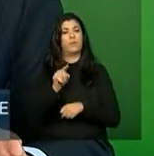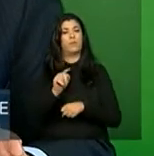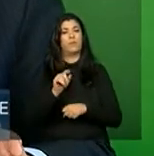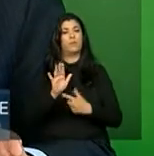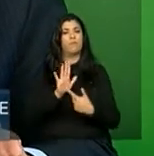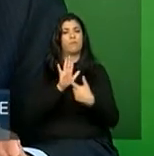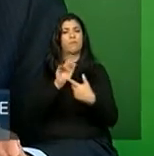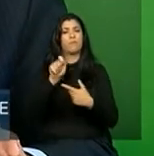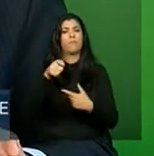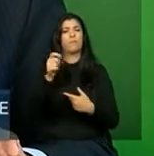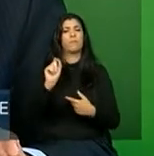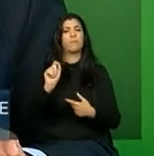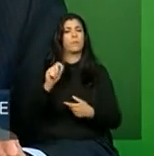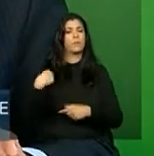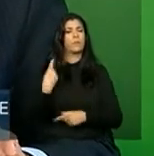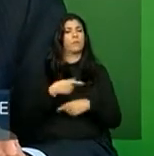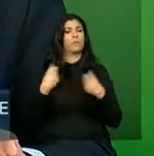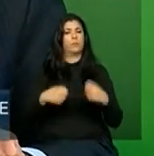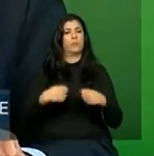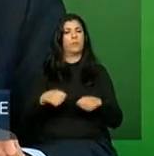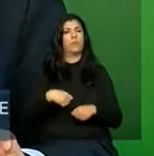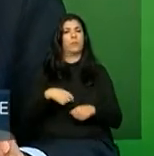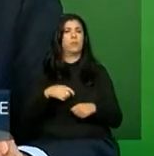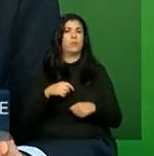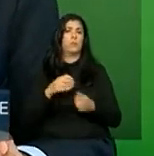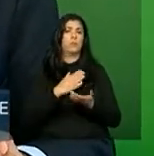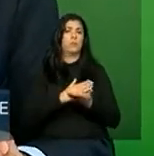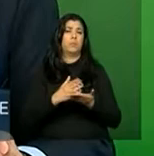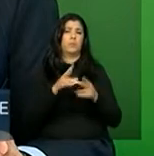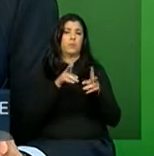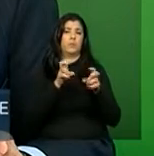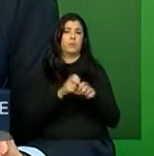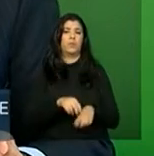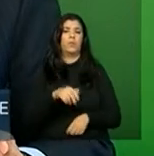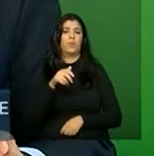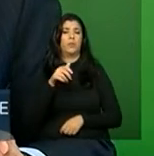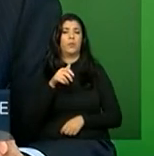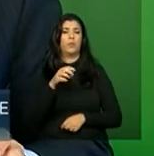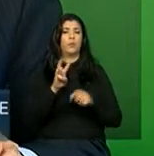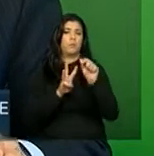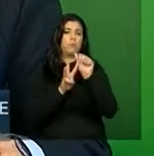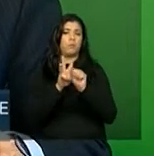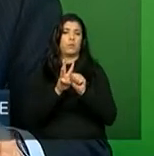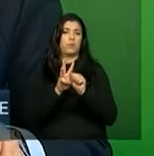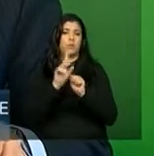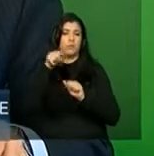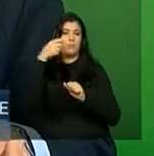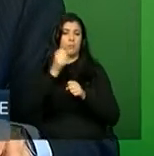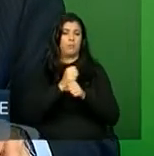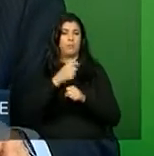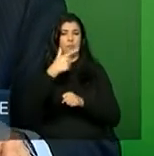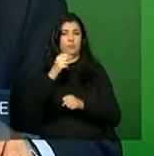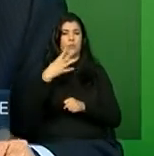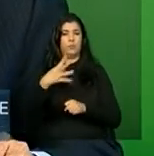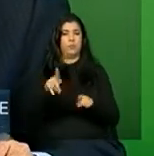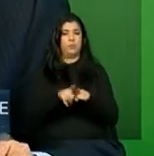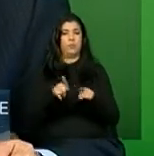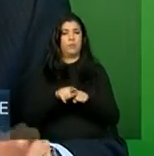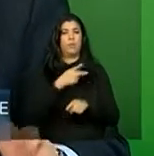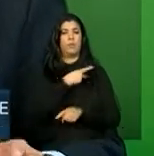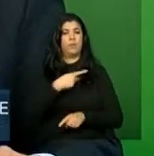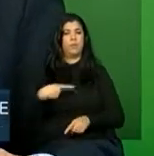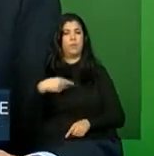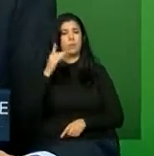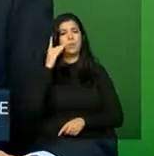sinalização e devemos ter já no primeiro trimestre do próximo ano e aí sim é a